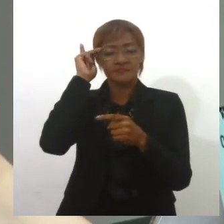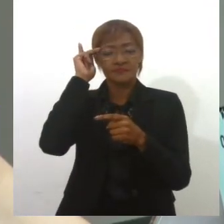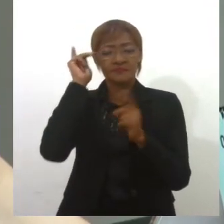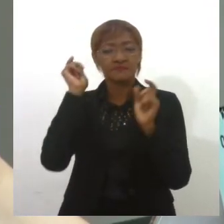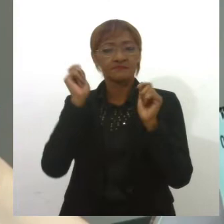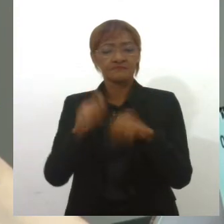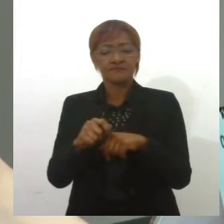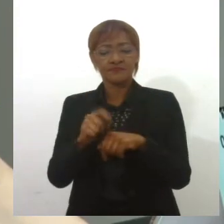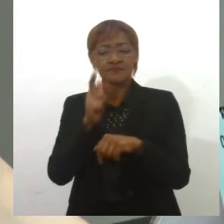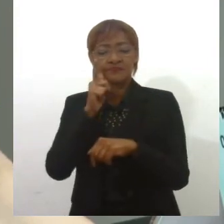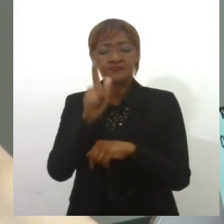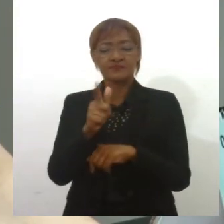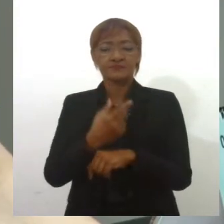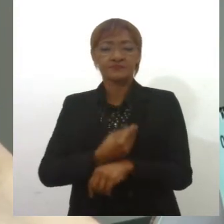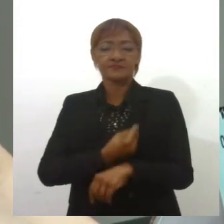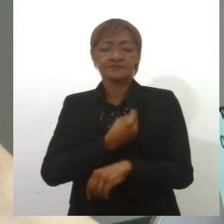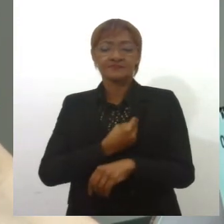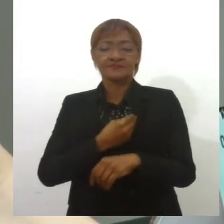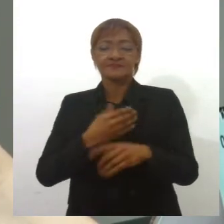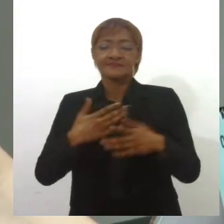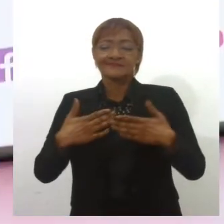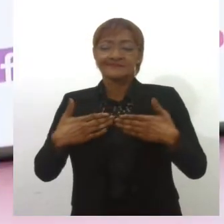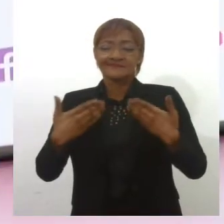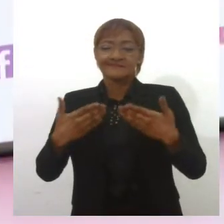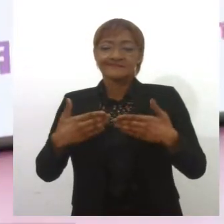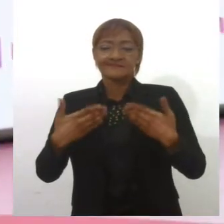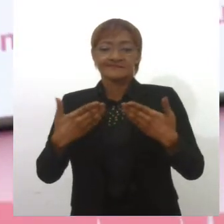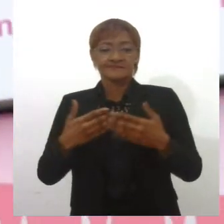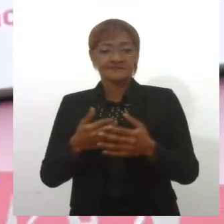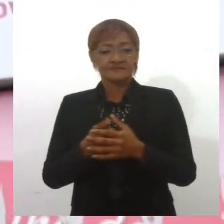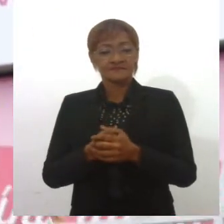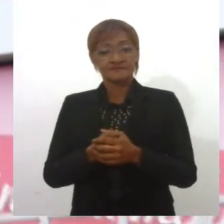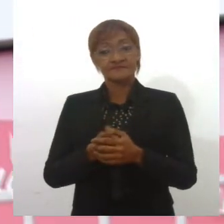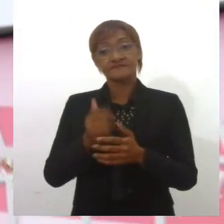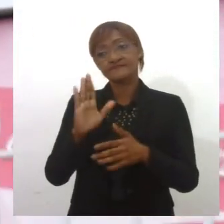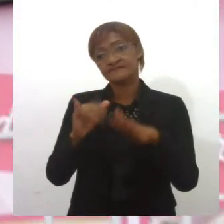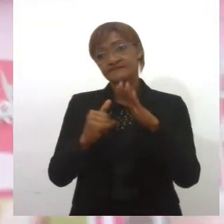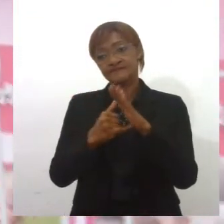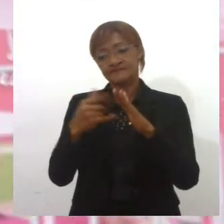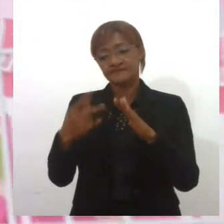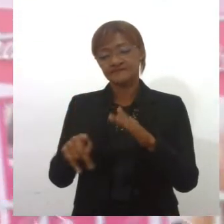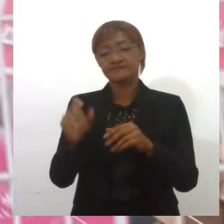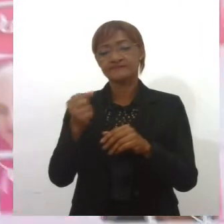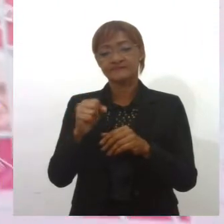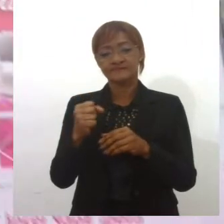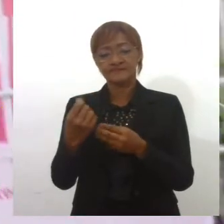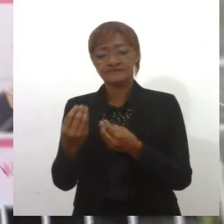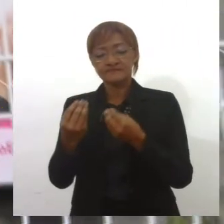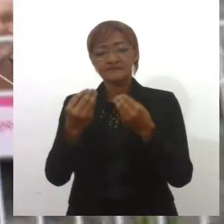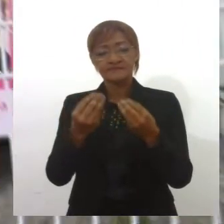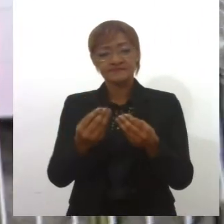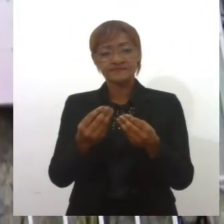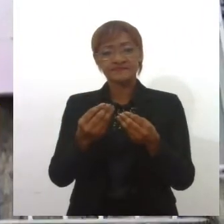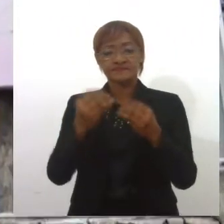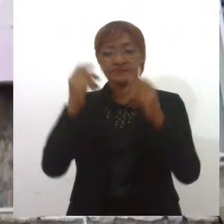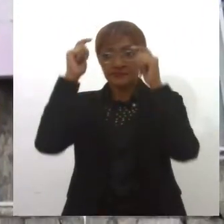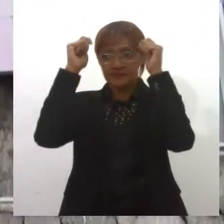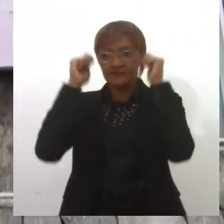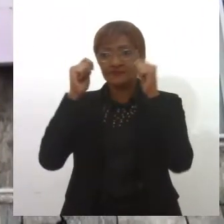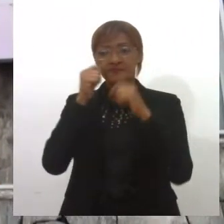viver com mais felicidade e com mais tranquilidade. Uma das entidades em Sergipe que doa perucas para mulheres que perderam os